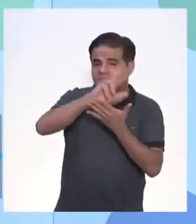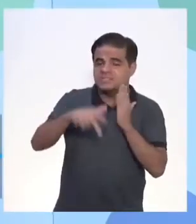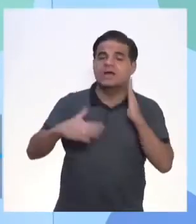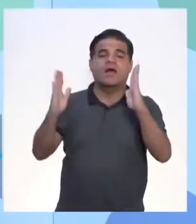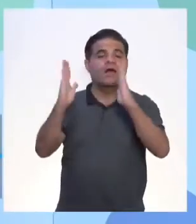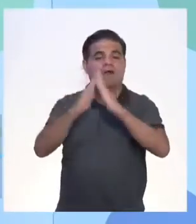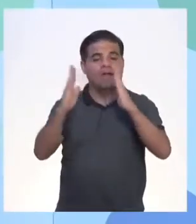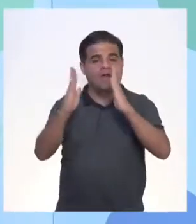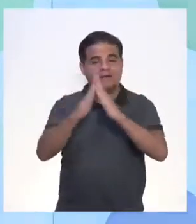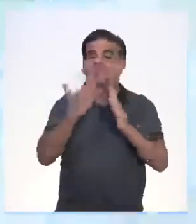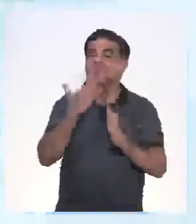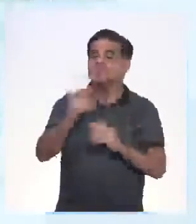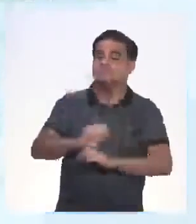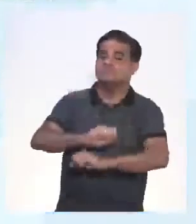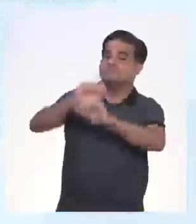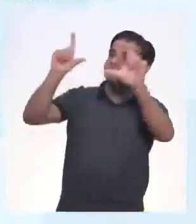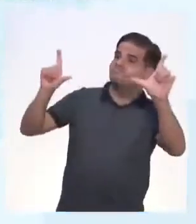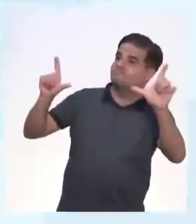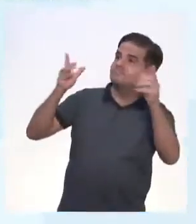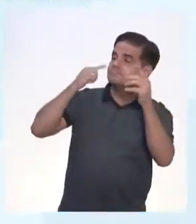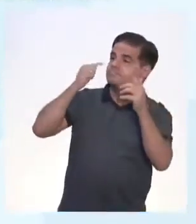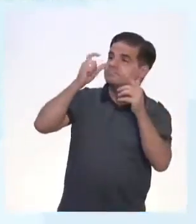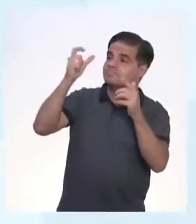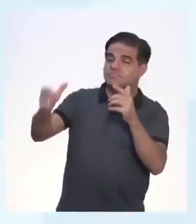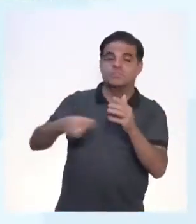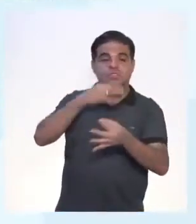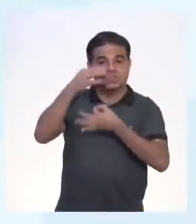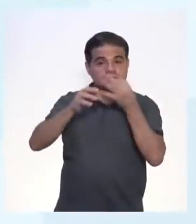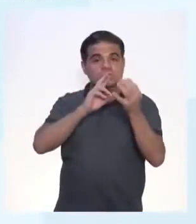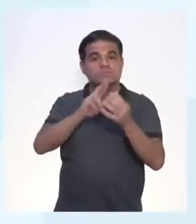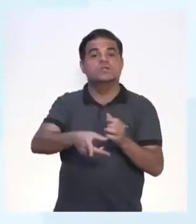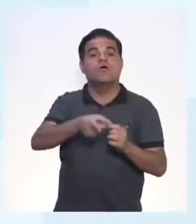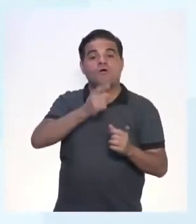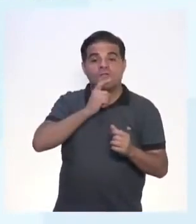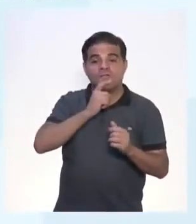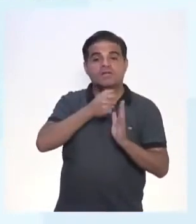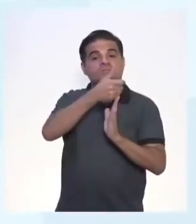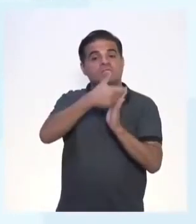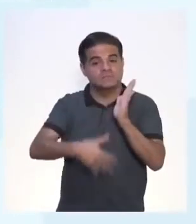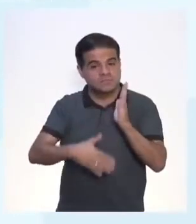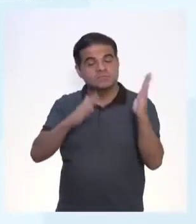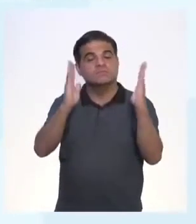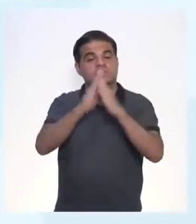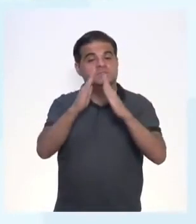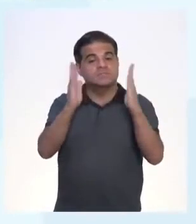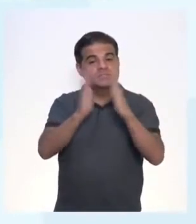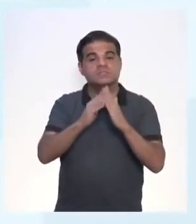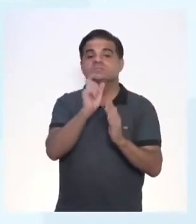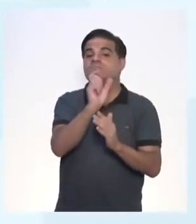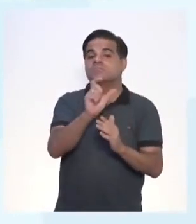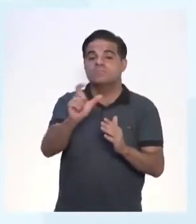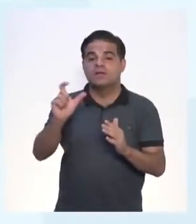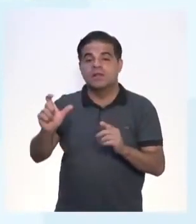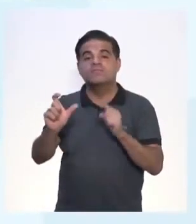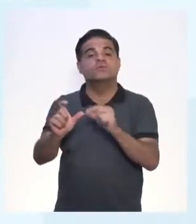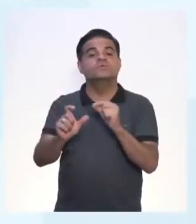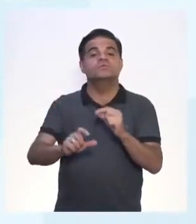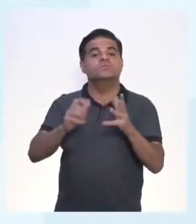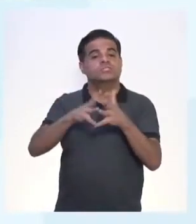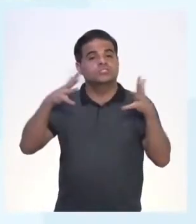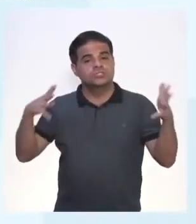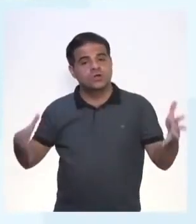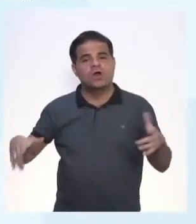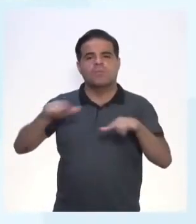da casa. Então, eu vou pedir para pôr na tela rapidinho. Sugestão de resposta. O verde é o que está sendo descrito, que é a casa. As palavras que se referem a ela: